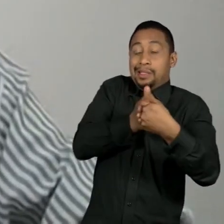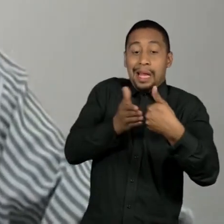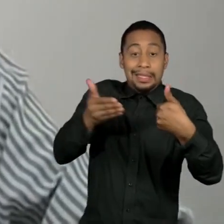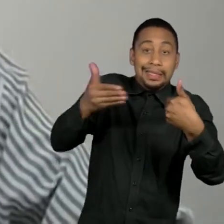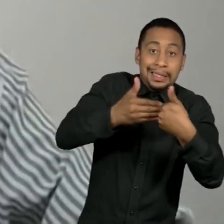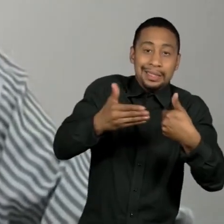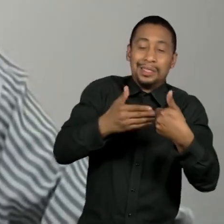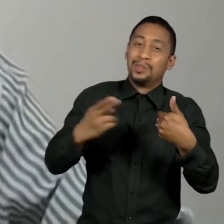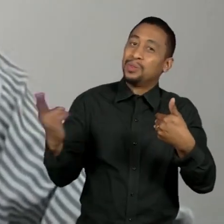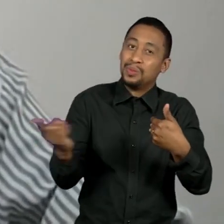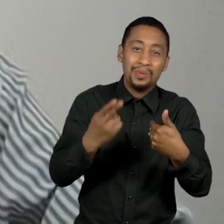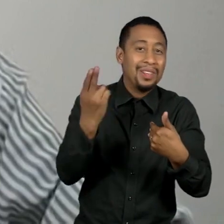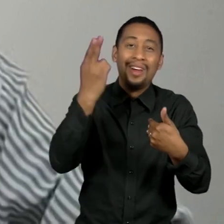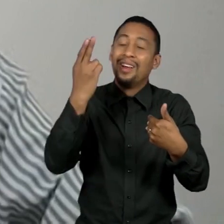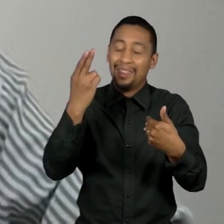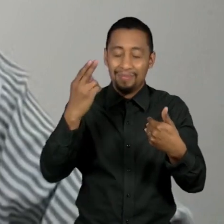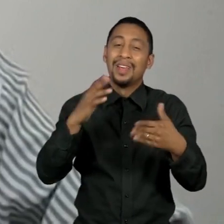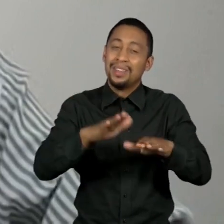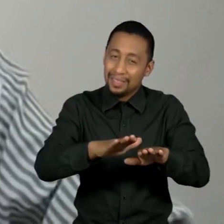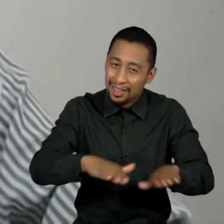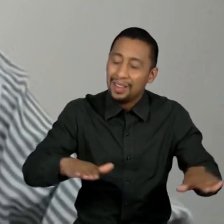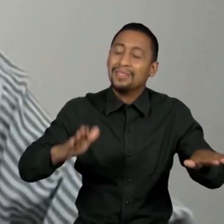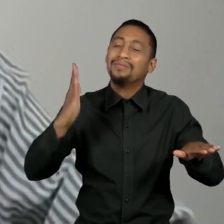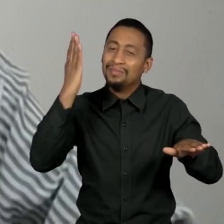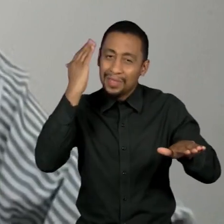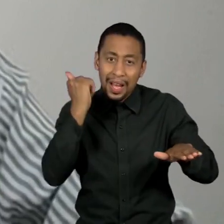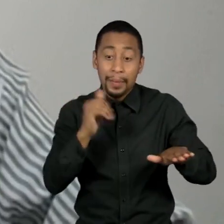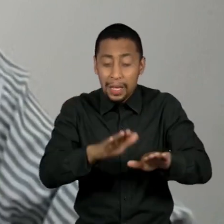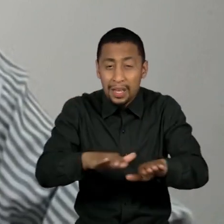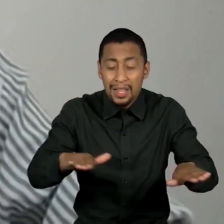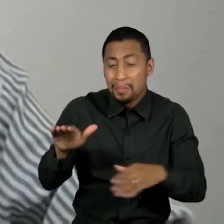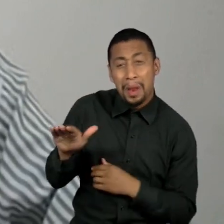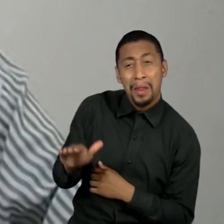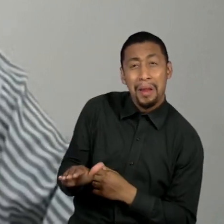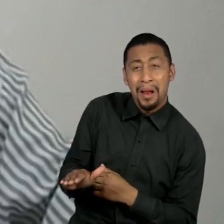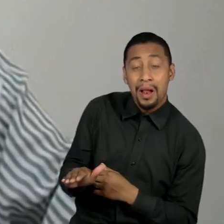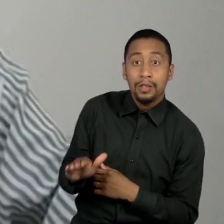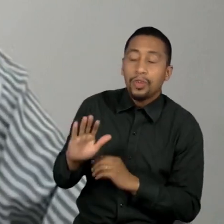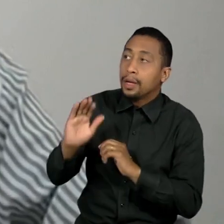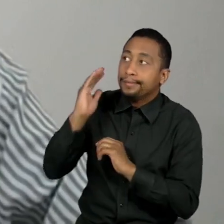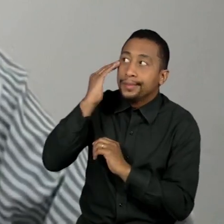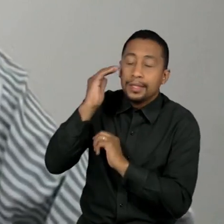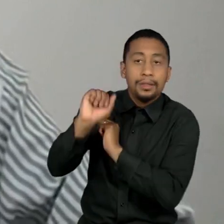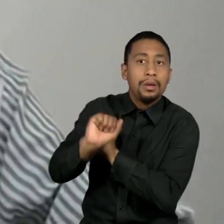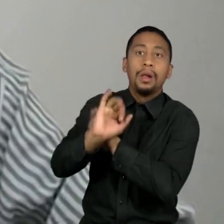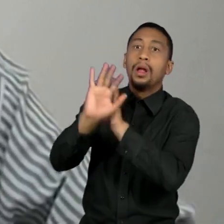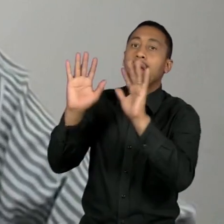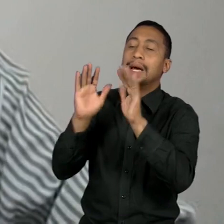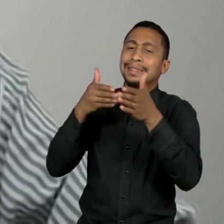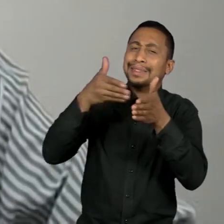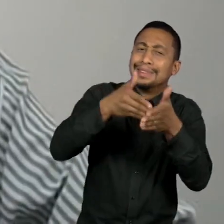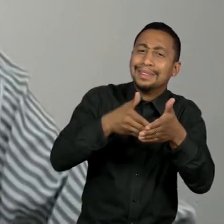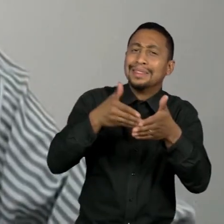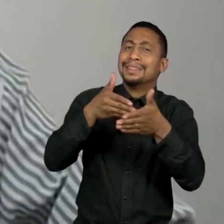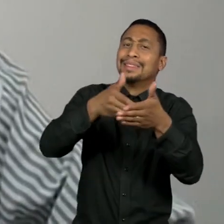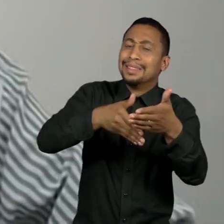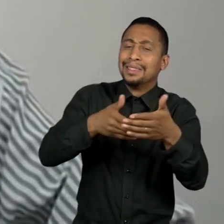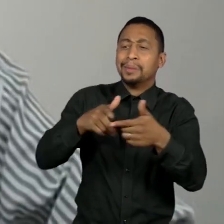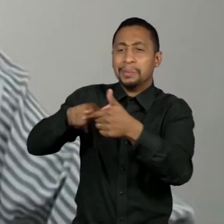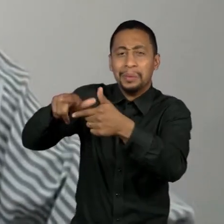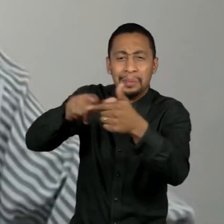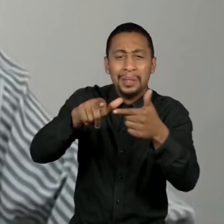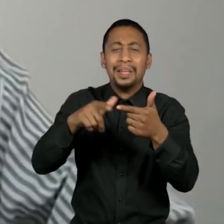de voltar, não é, Serena? Claro, eles sempre têm, eu acho, a esperança de voltar para casa deles. E eu acho desse